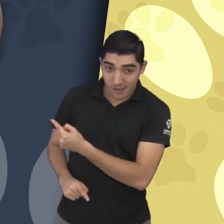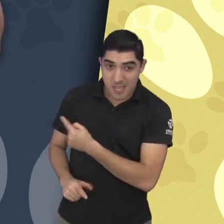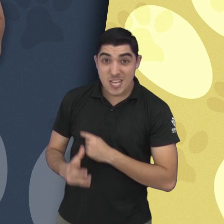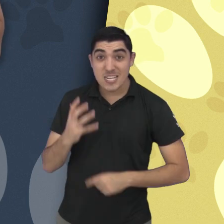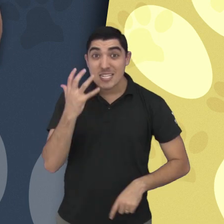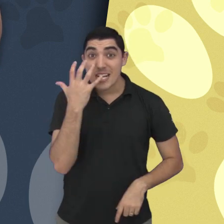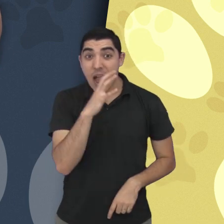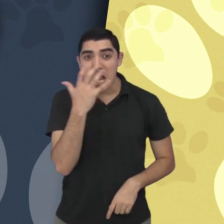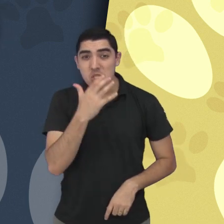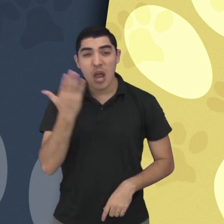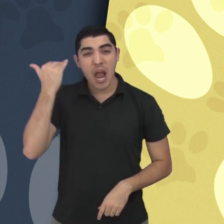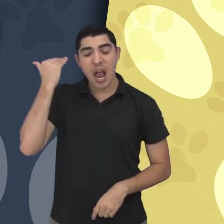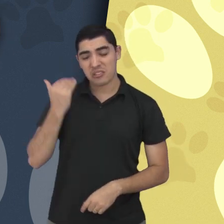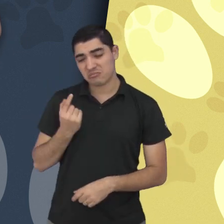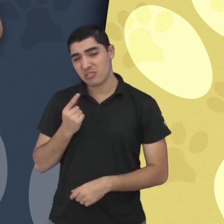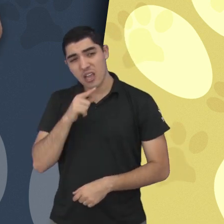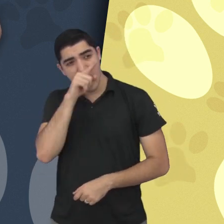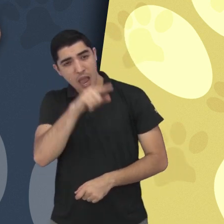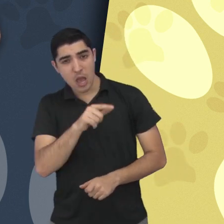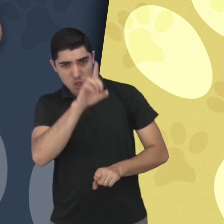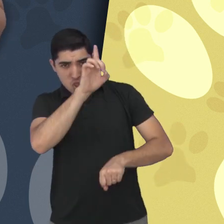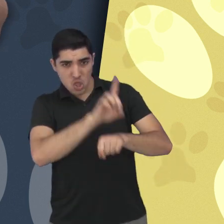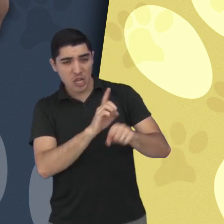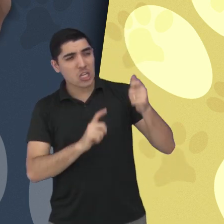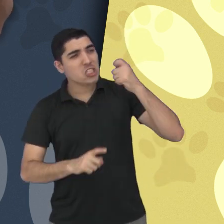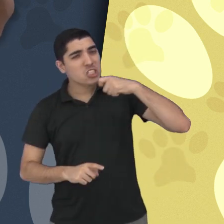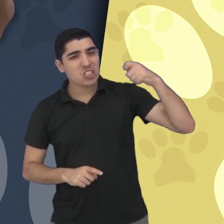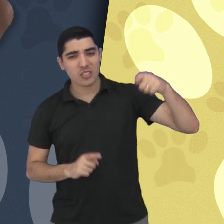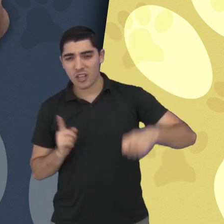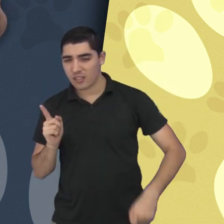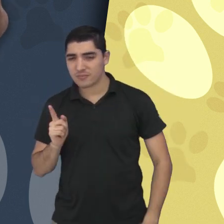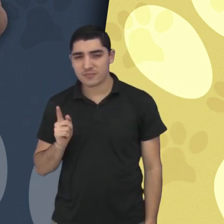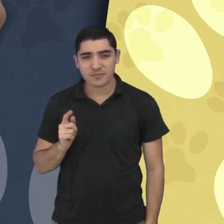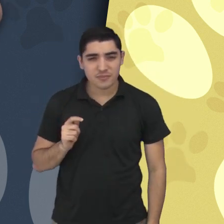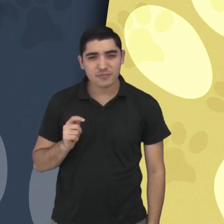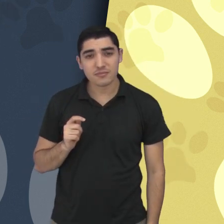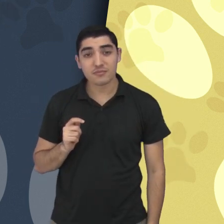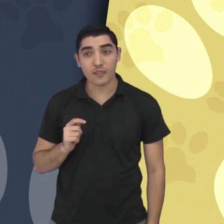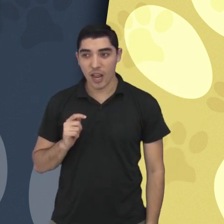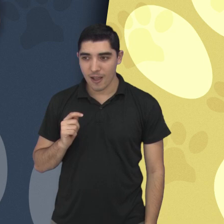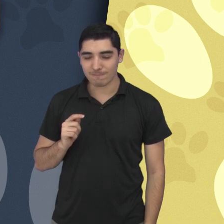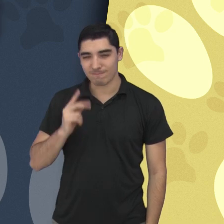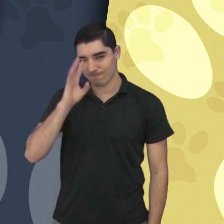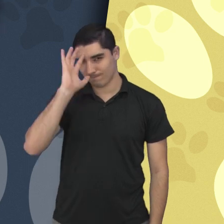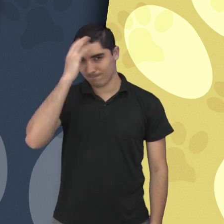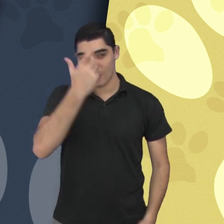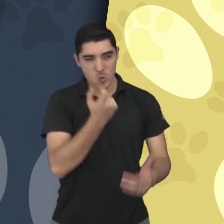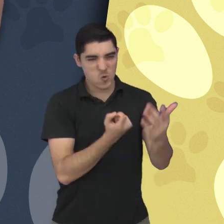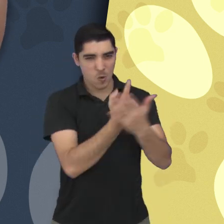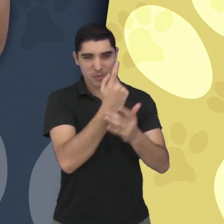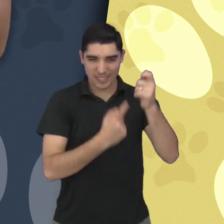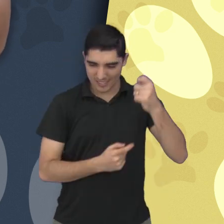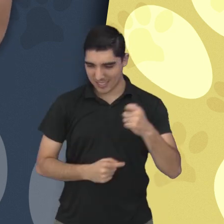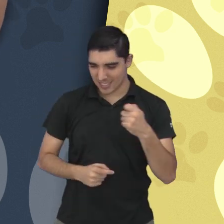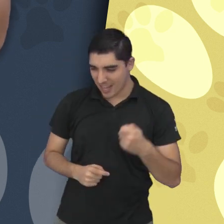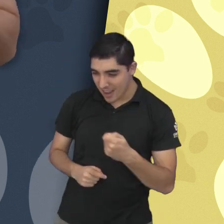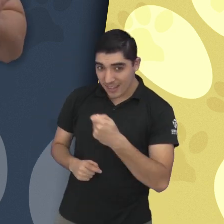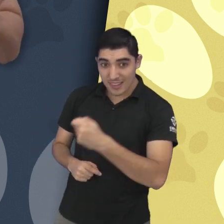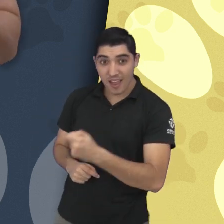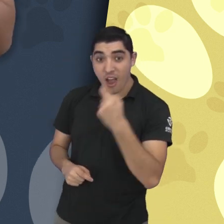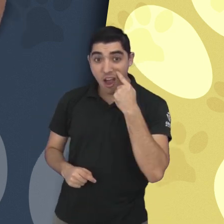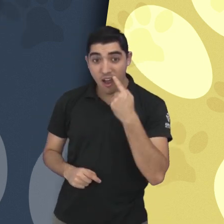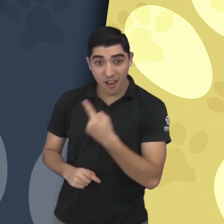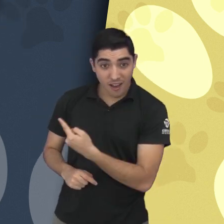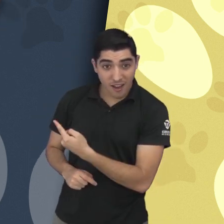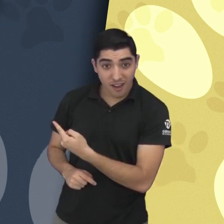ficava ali, ó, carente quando via a tutora escovando os dentes, até que ela comprou uma escova para ele também. Só